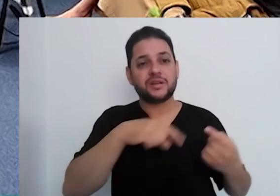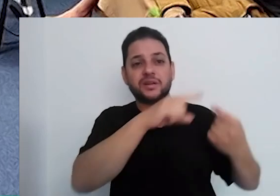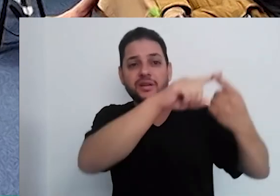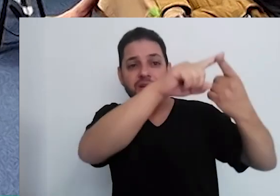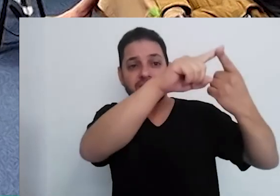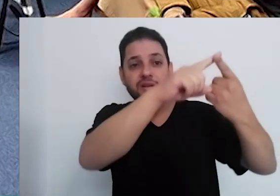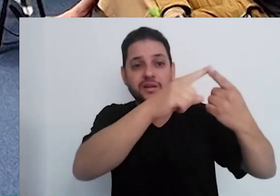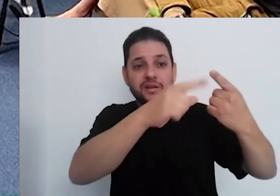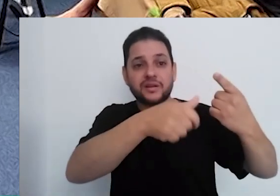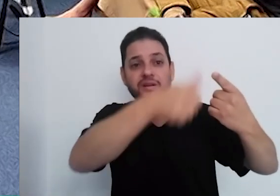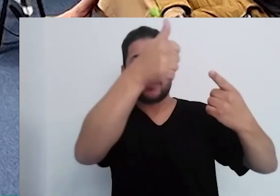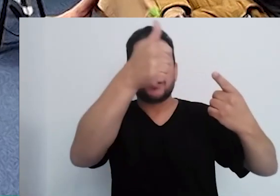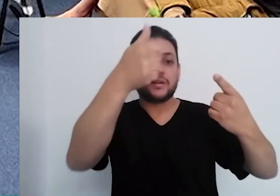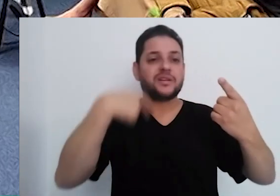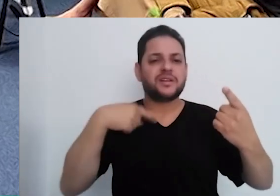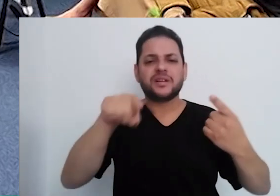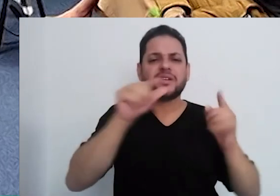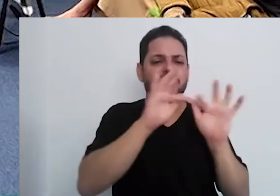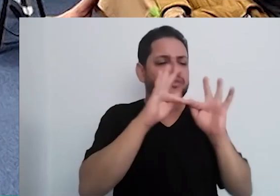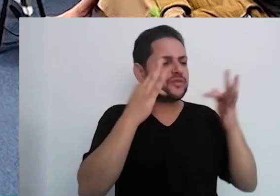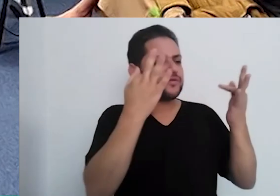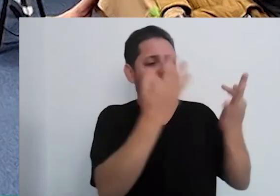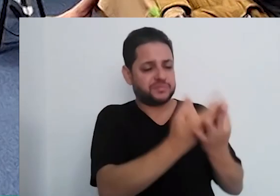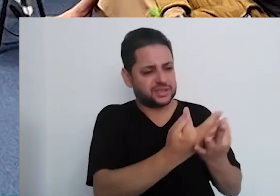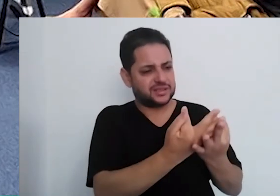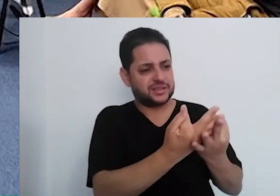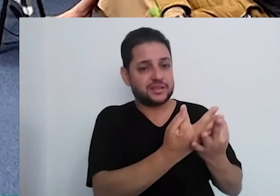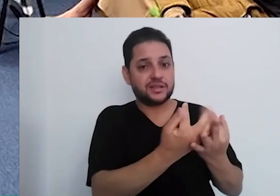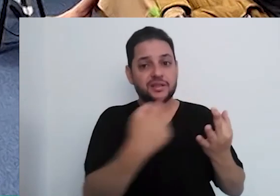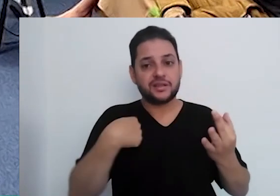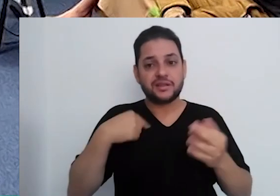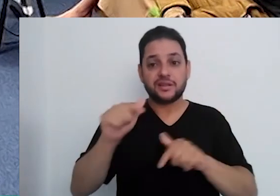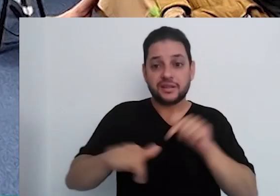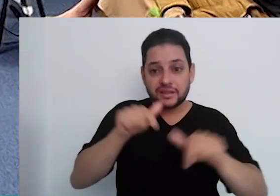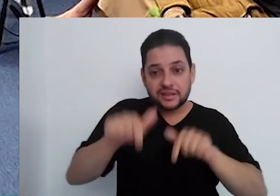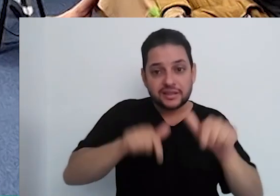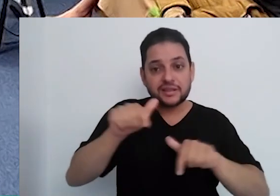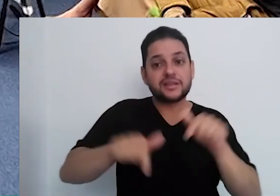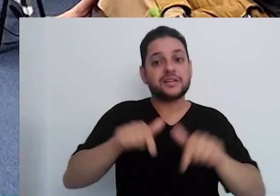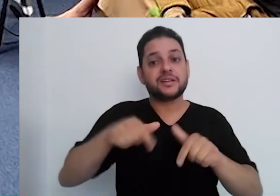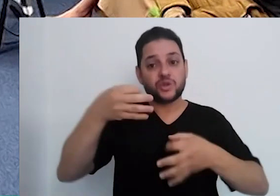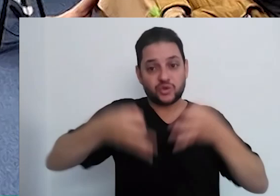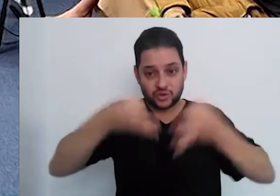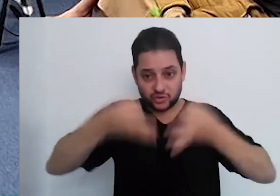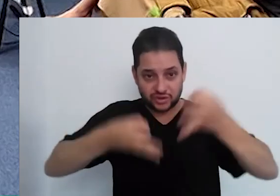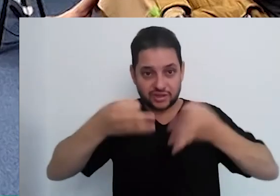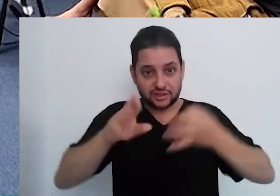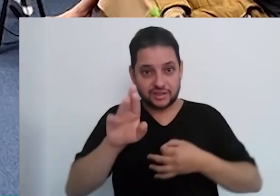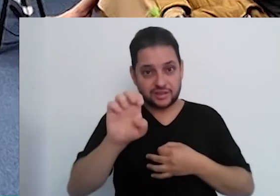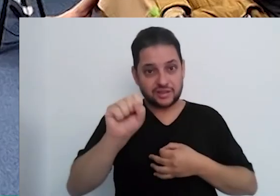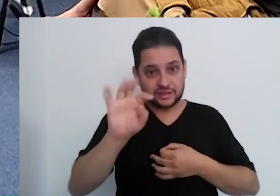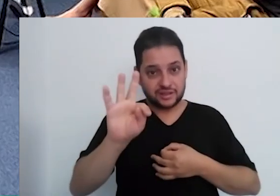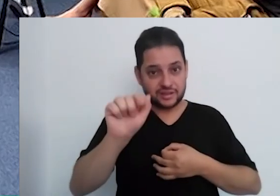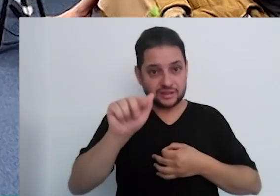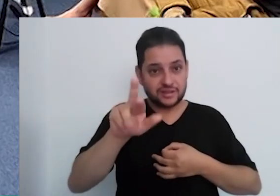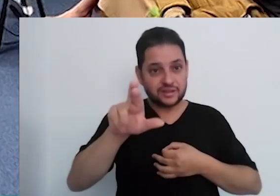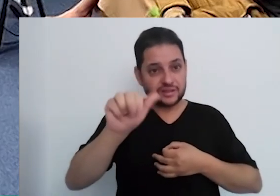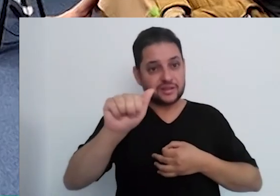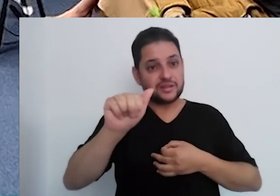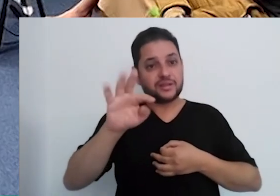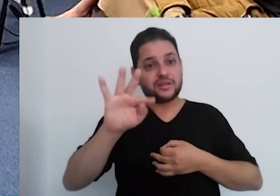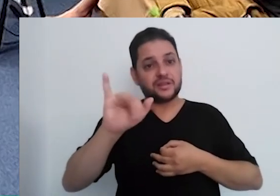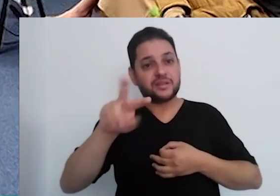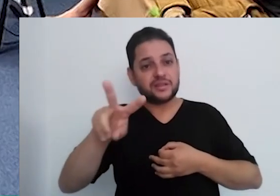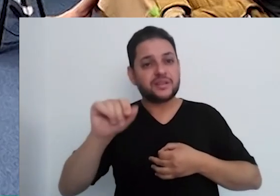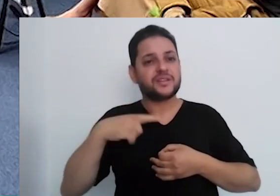momento das constelações familiares né porque eu trabalho aqui eu e a Carla trabalhamos com a justiça restaurativa aqui na justiça federal e e gente tem coisa que me